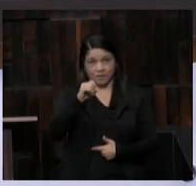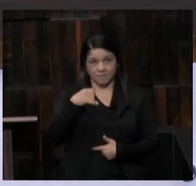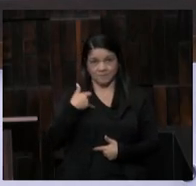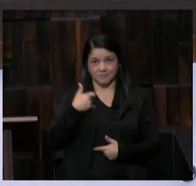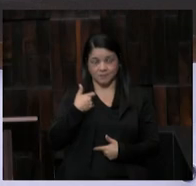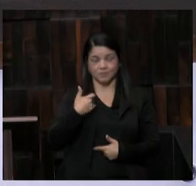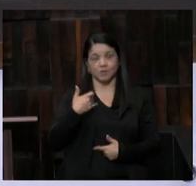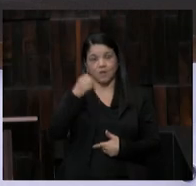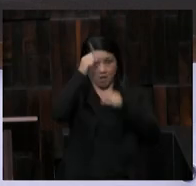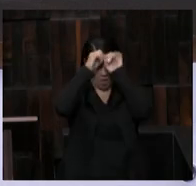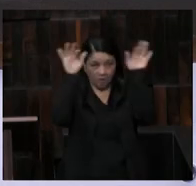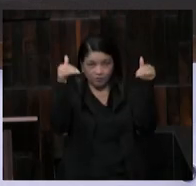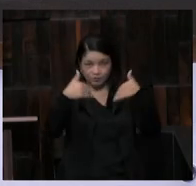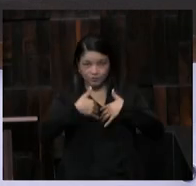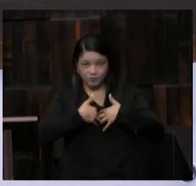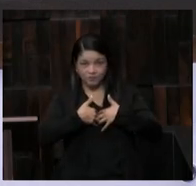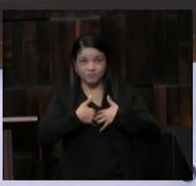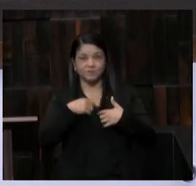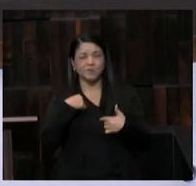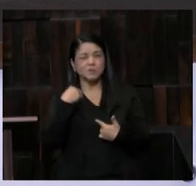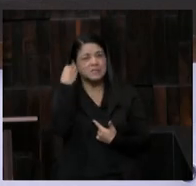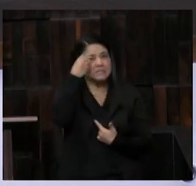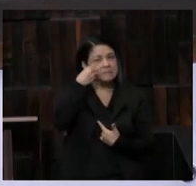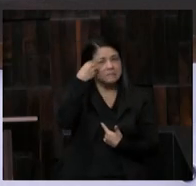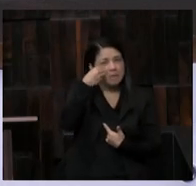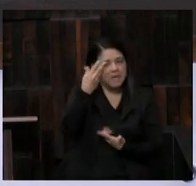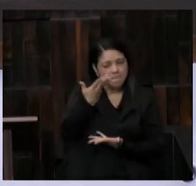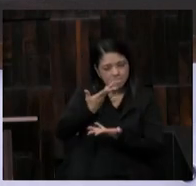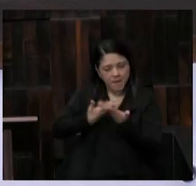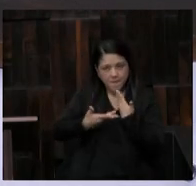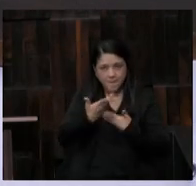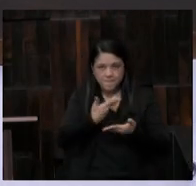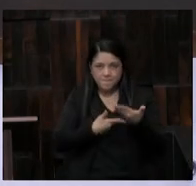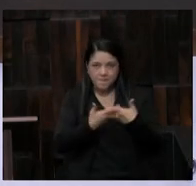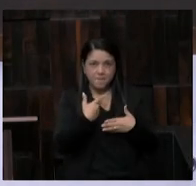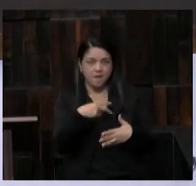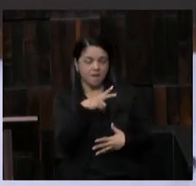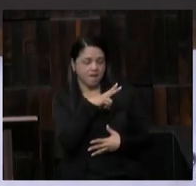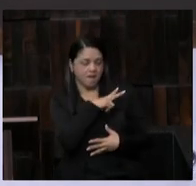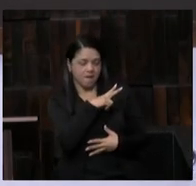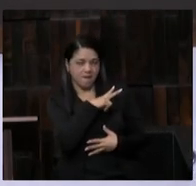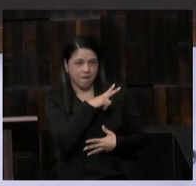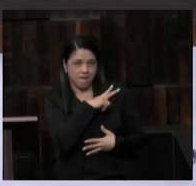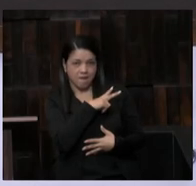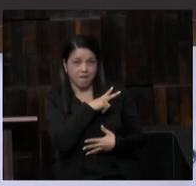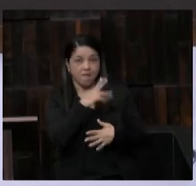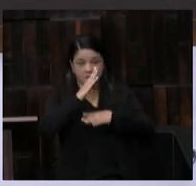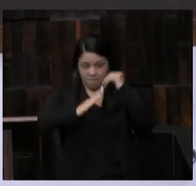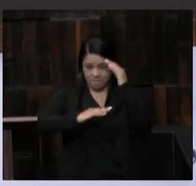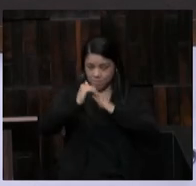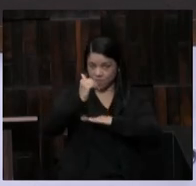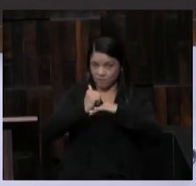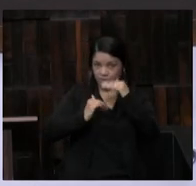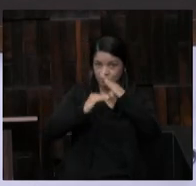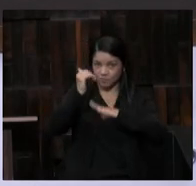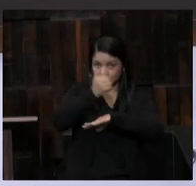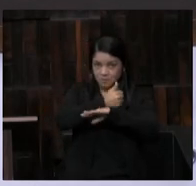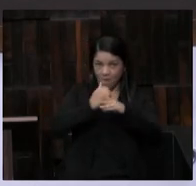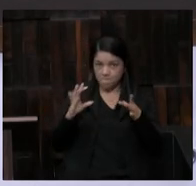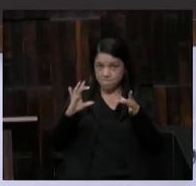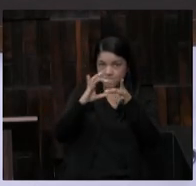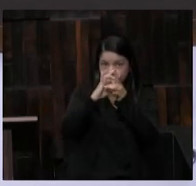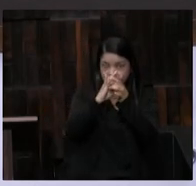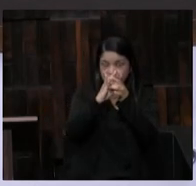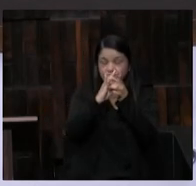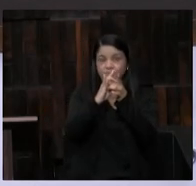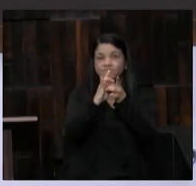Então, quando a gente tem uma experiência dessa pessoal e também profissional, a gente se